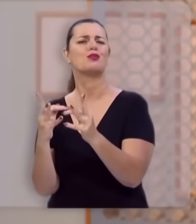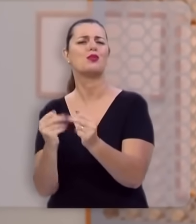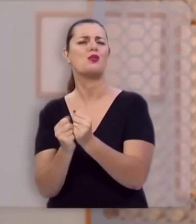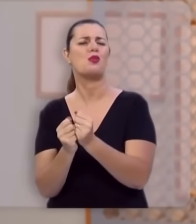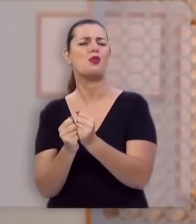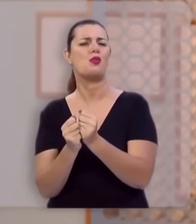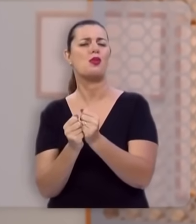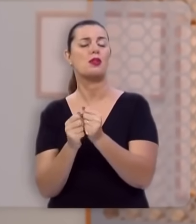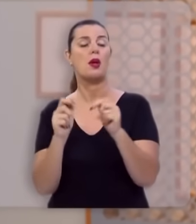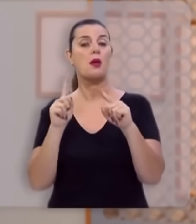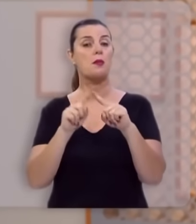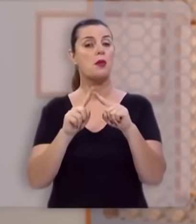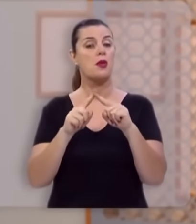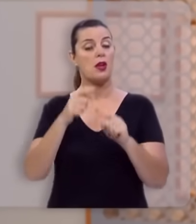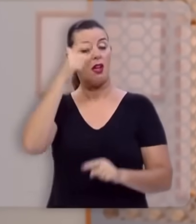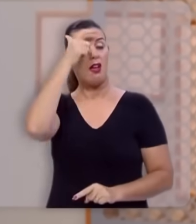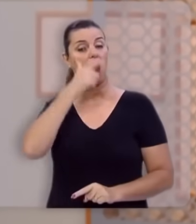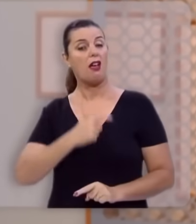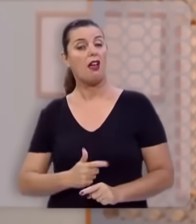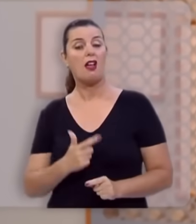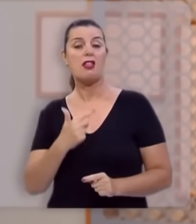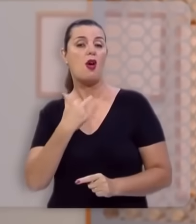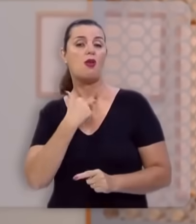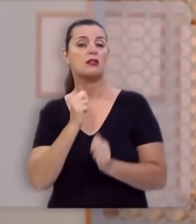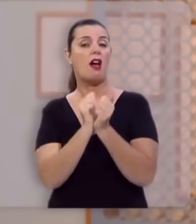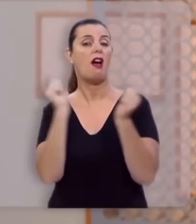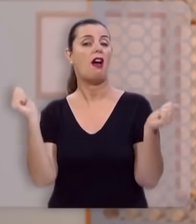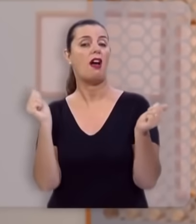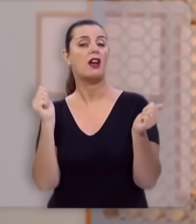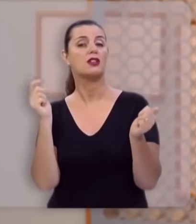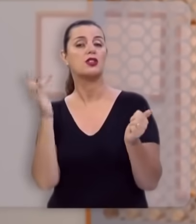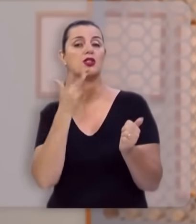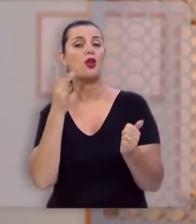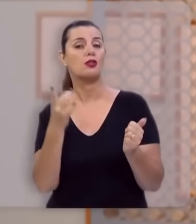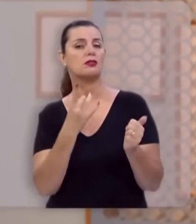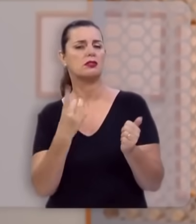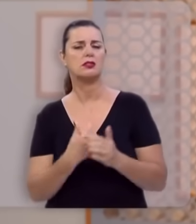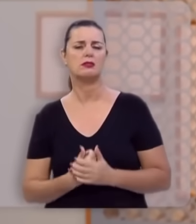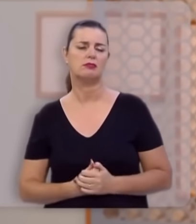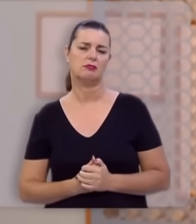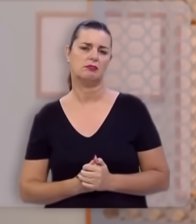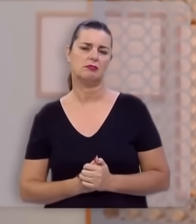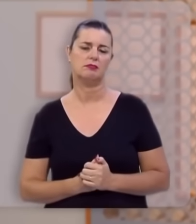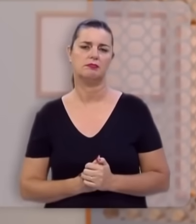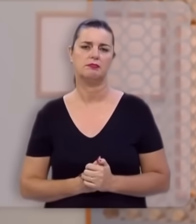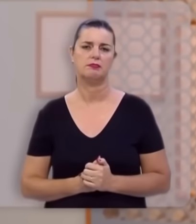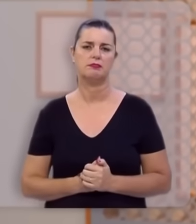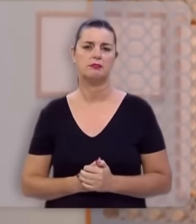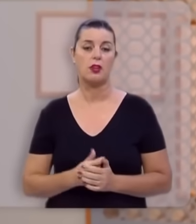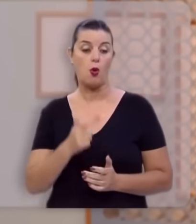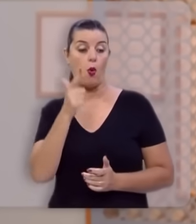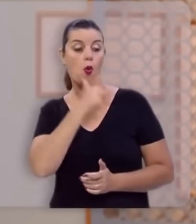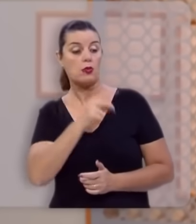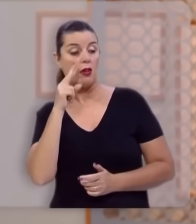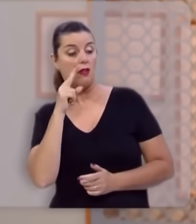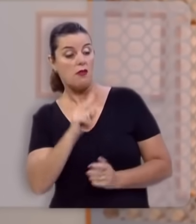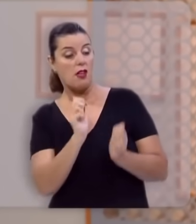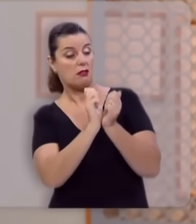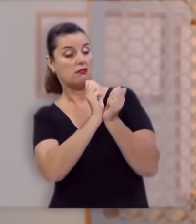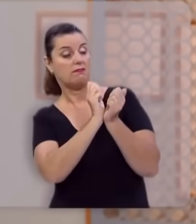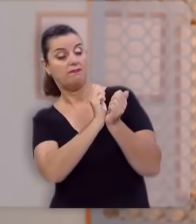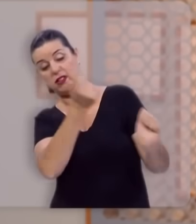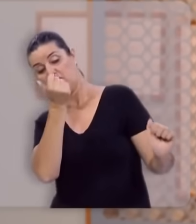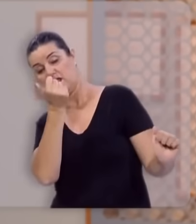não tem condições de livrar a si mesmo, de libertar a si mesmo. De se ver livre dessas